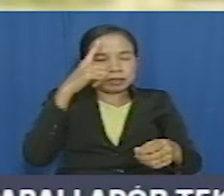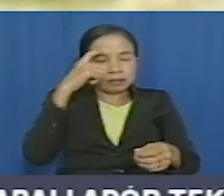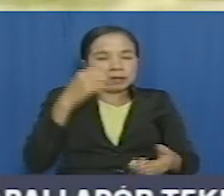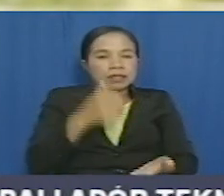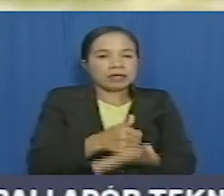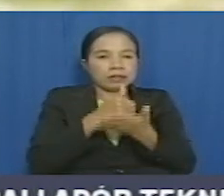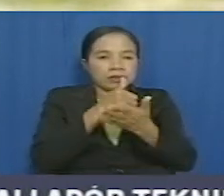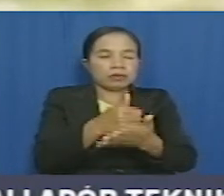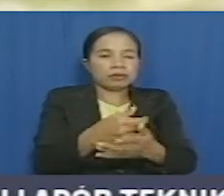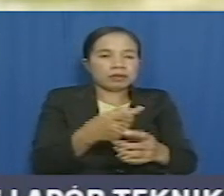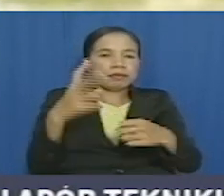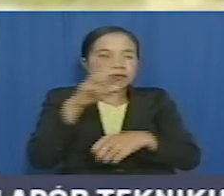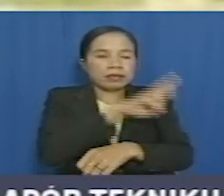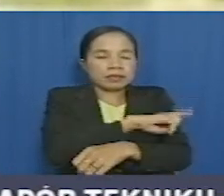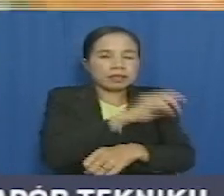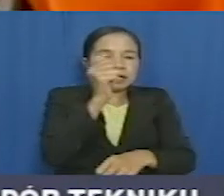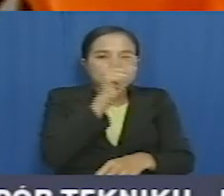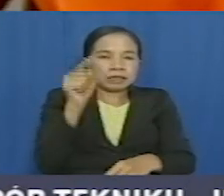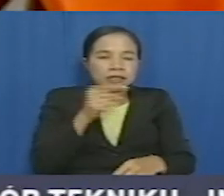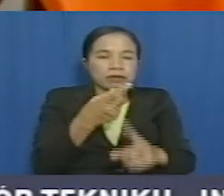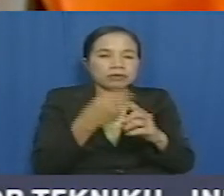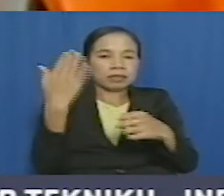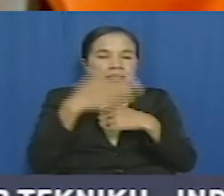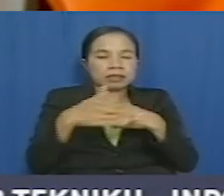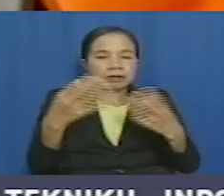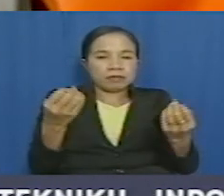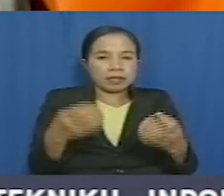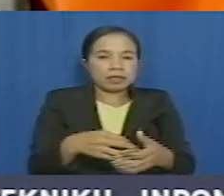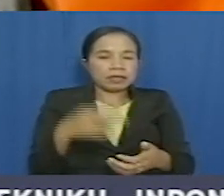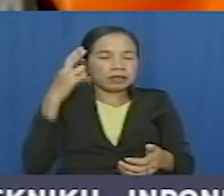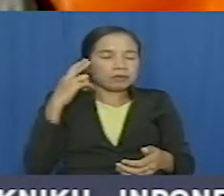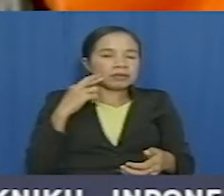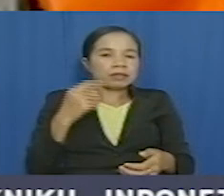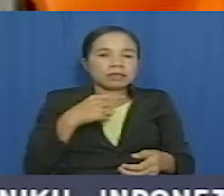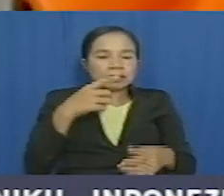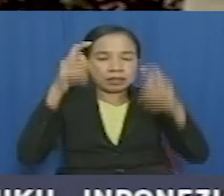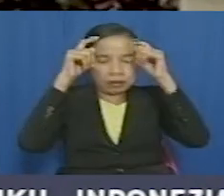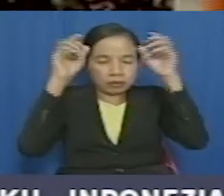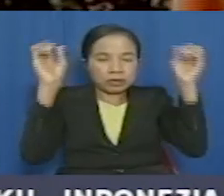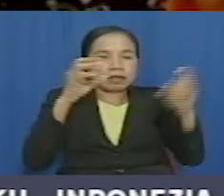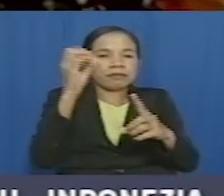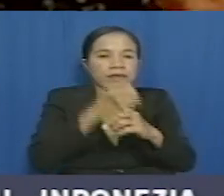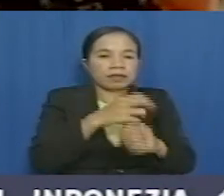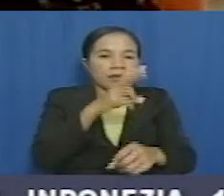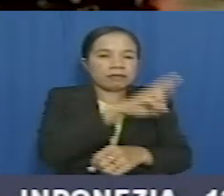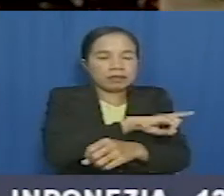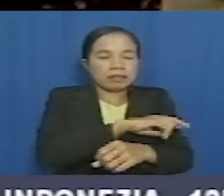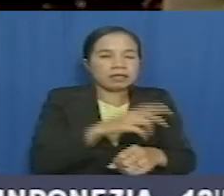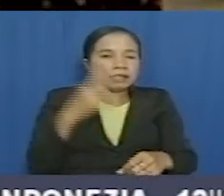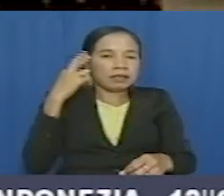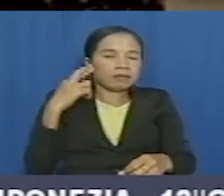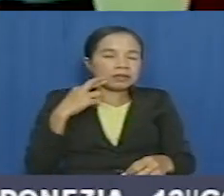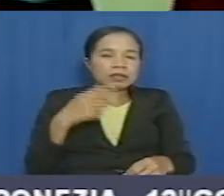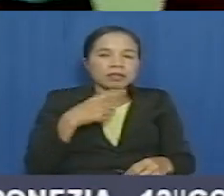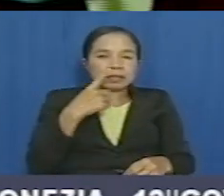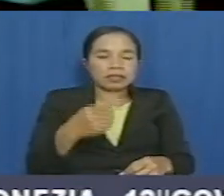doação vacina AstraZeneca ou Sinação Barak. Situação na Horta afirma Timor-Leste la falta vacina. Tu Ramos Horta na Sambalo